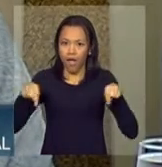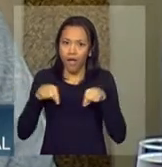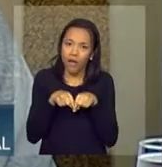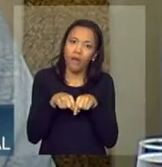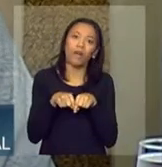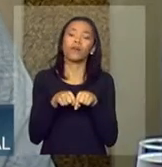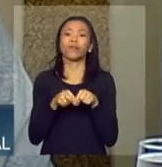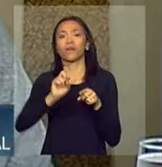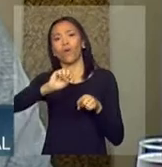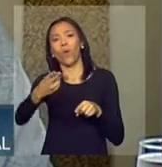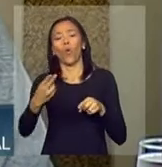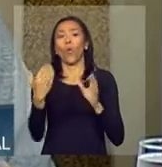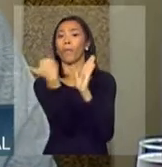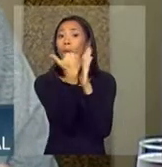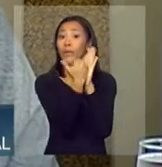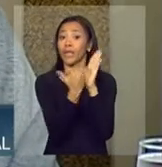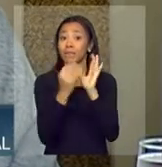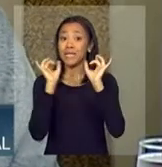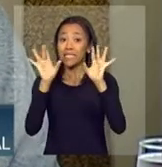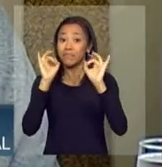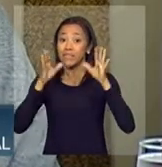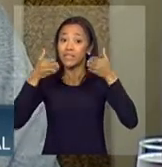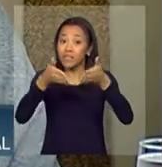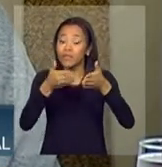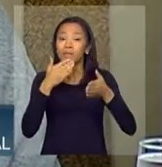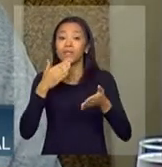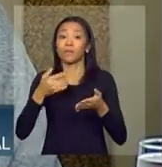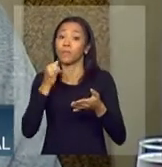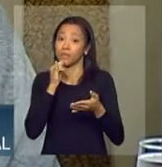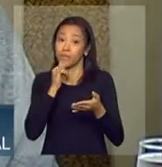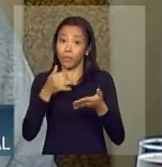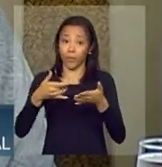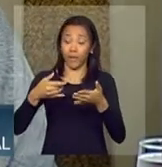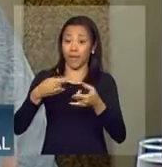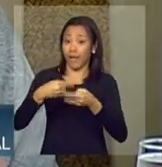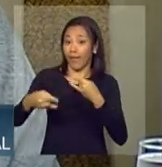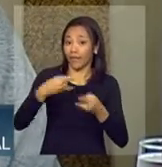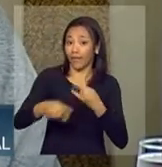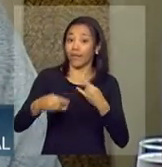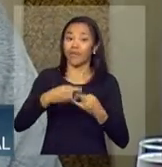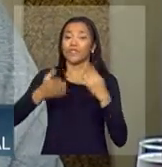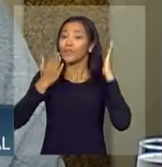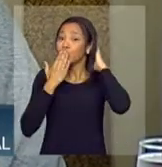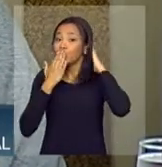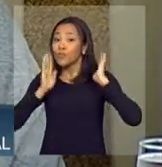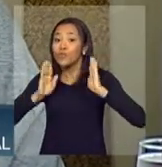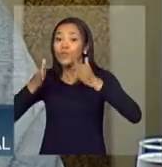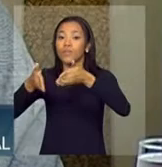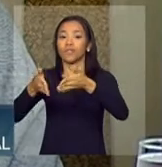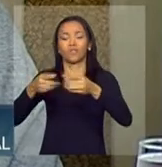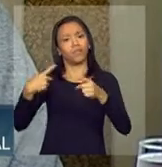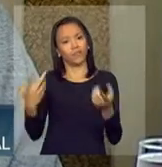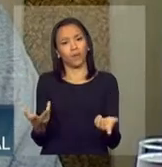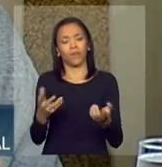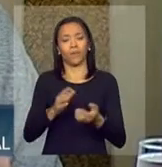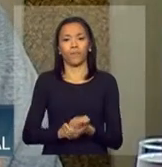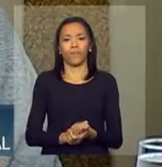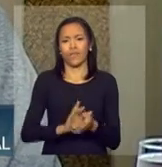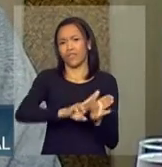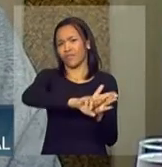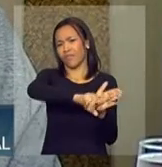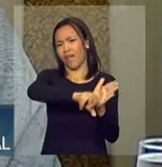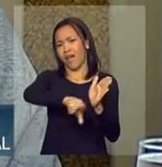ou também programas específicos, como carteira indígena. Enfim, uma preocupação grande sobre o impacto dos